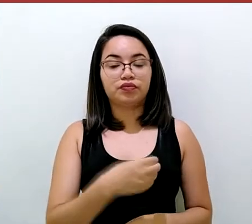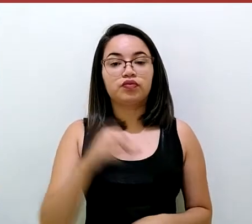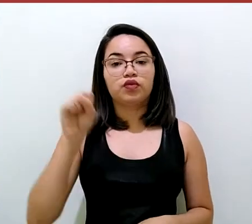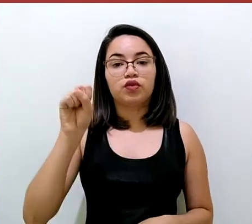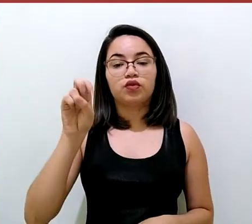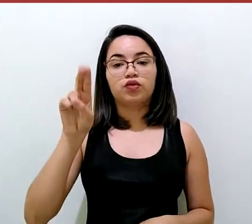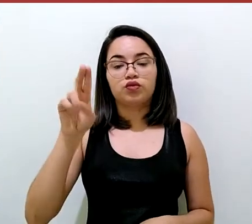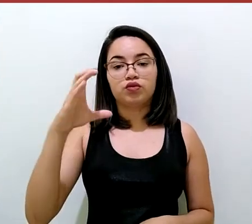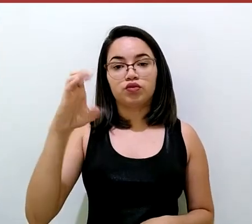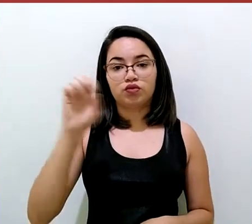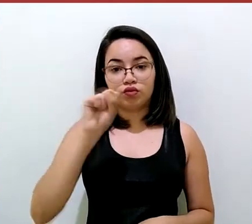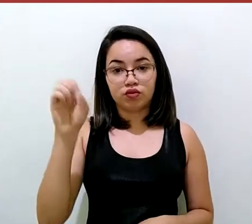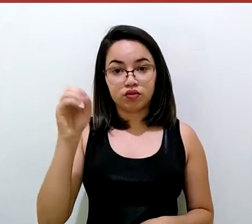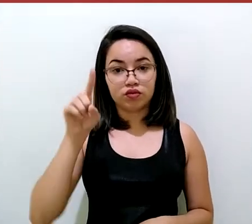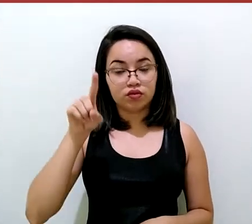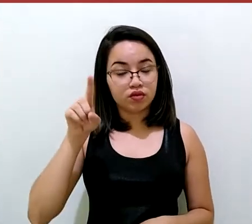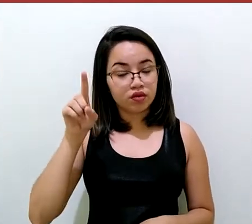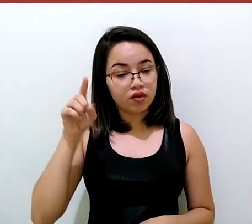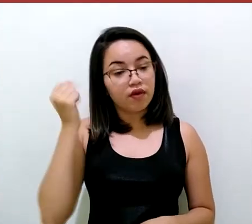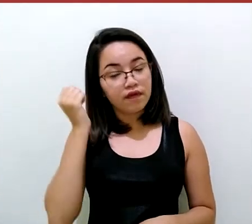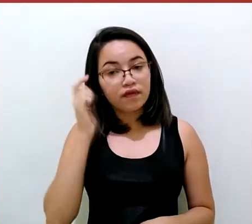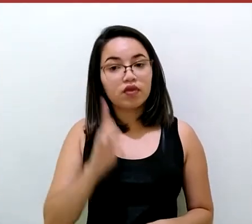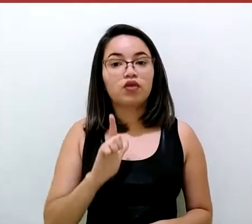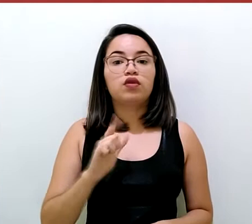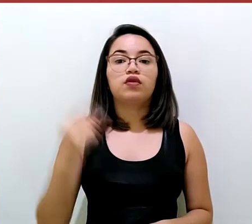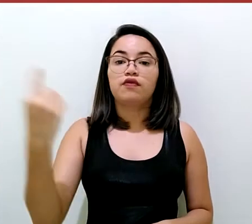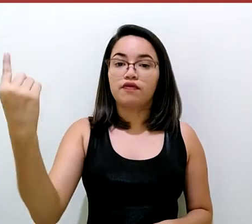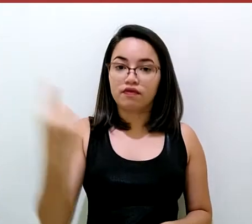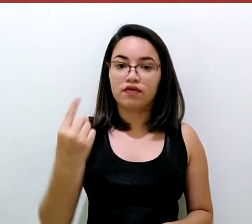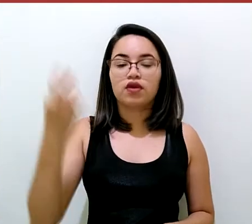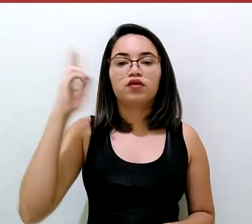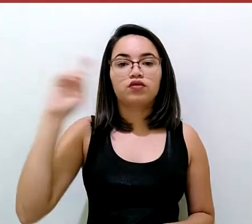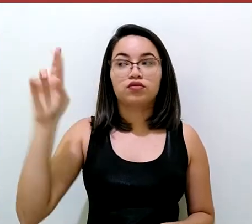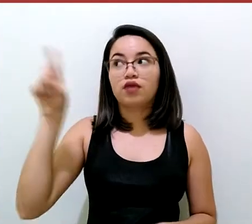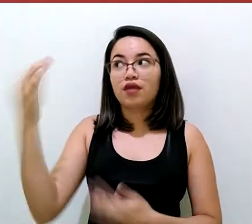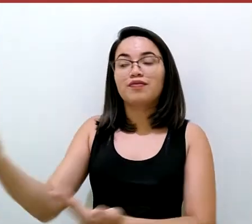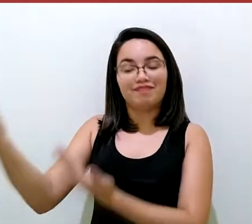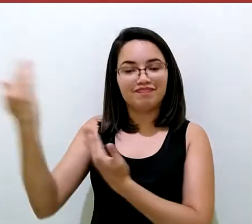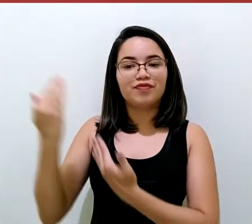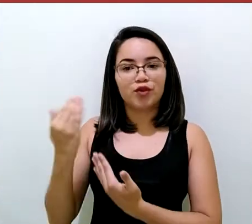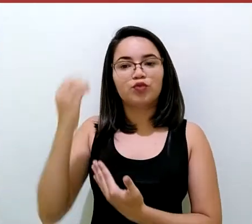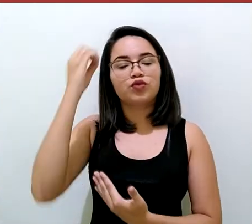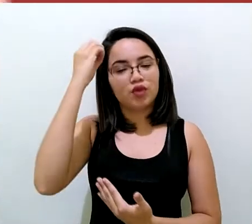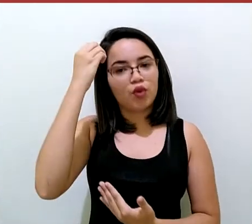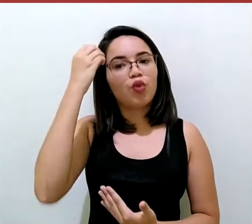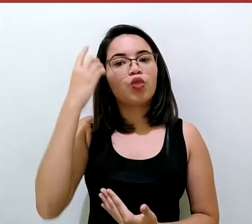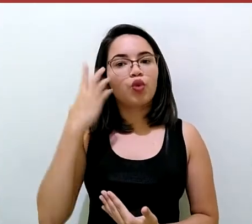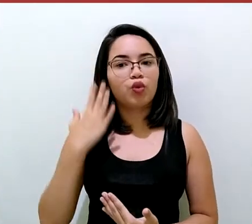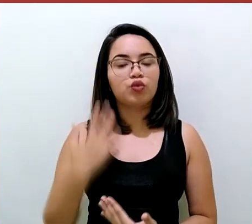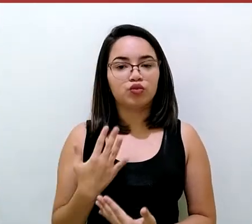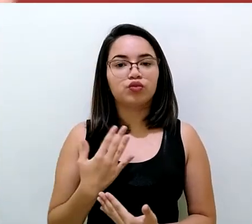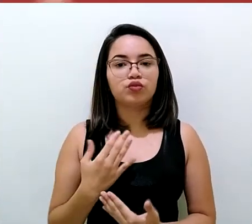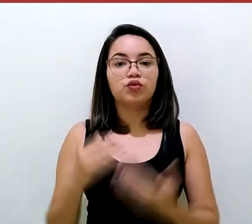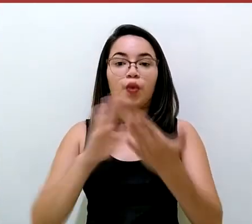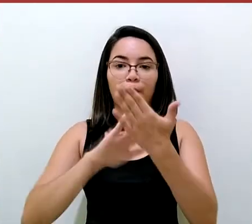que o sucesso, que a vitória vem do Senhor, que é Ele que nos deu talentos,